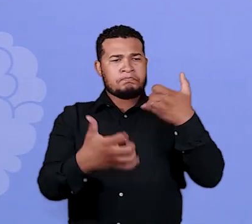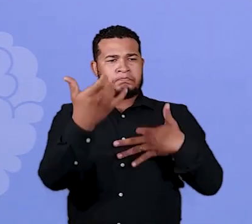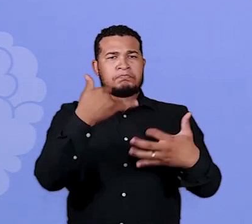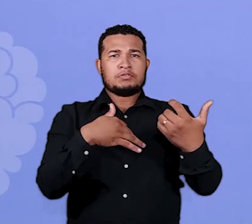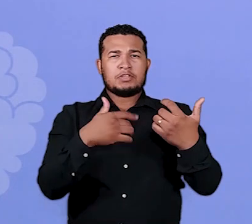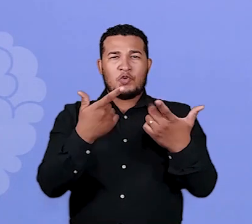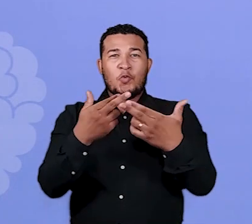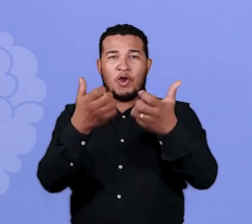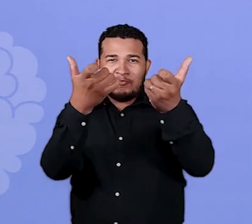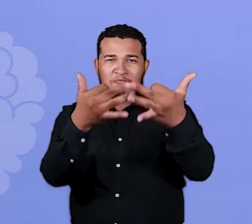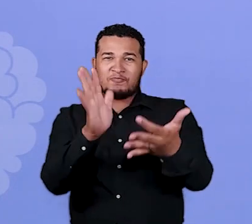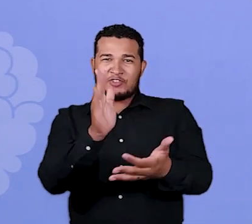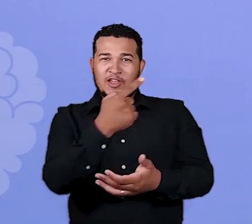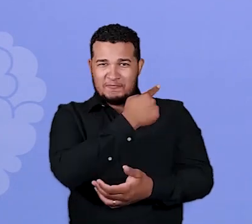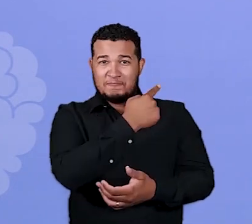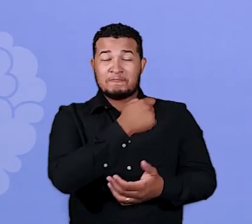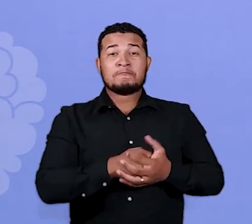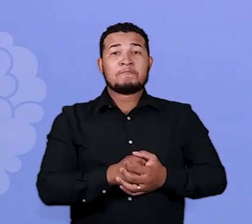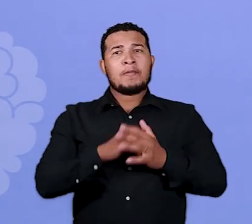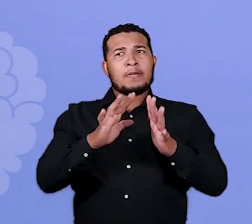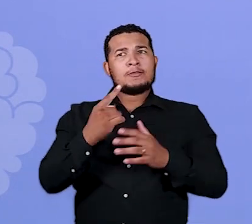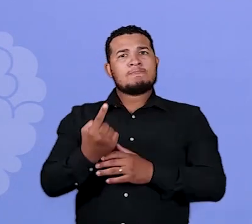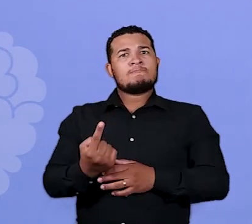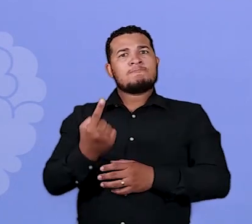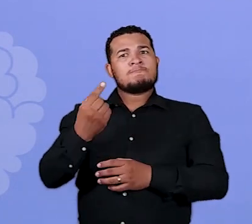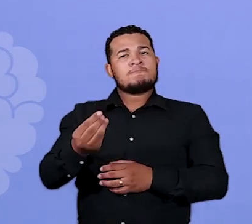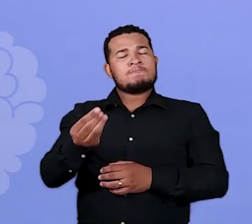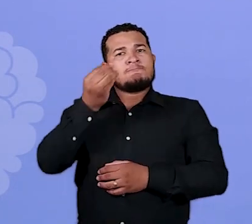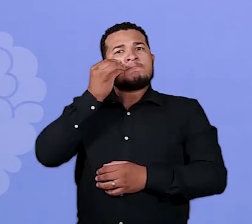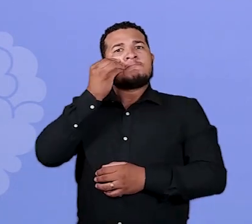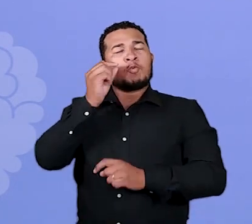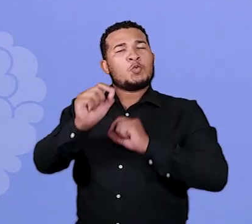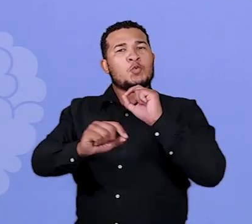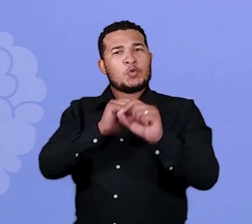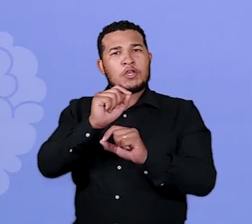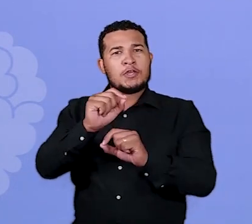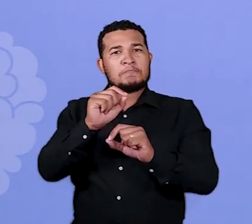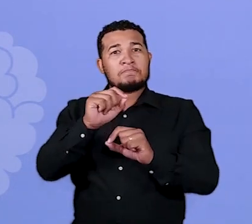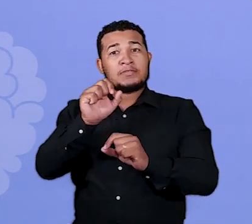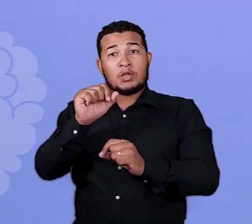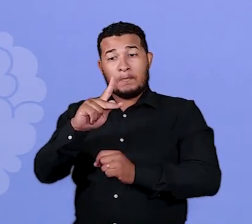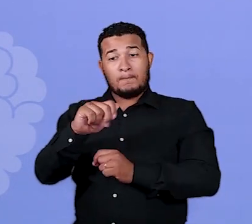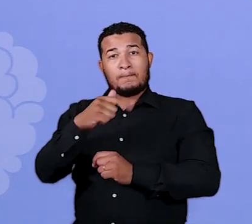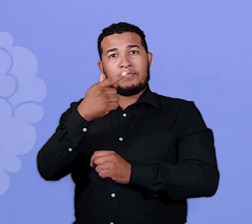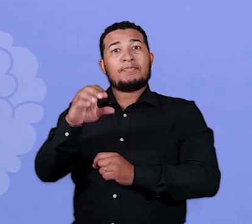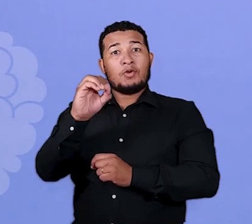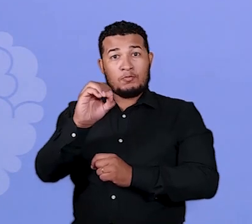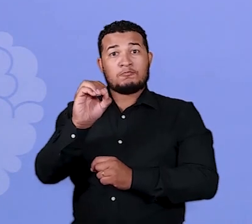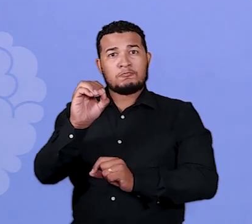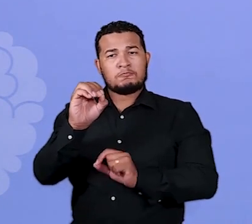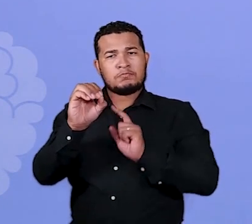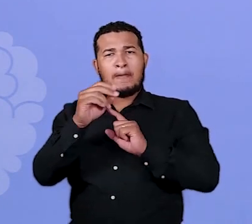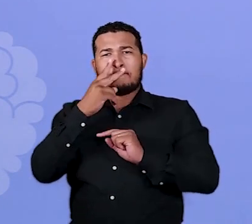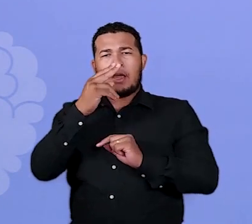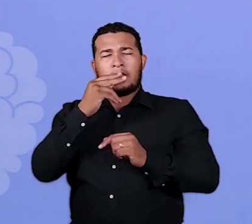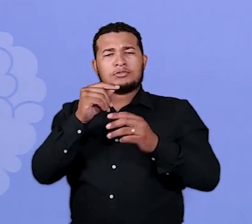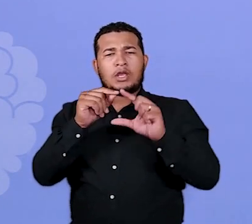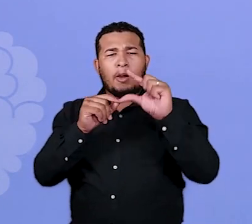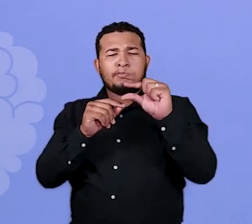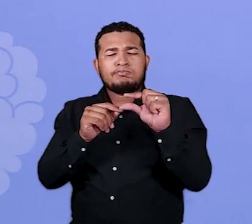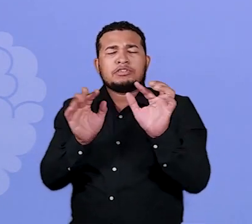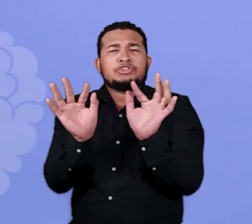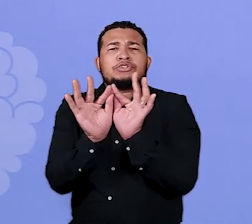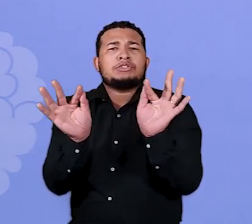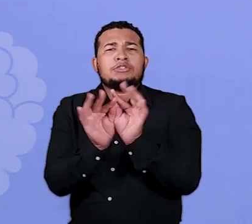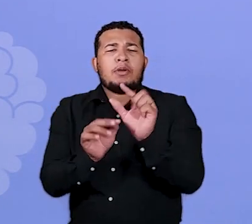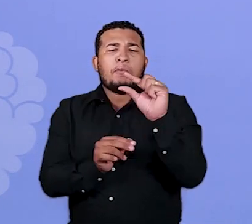de xadrez, pode se tornar a peça mais poderosa. E aí essa